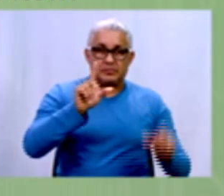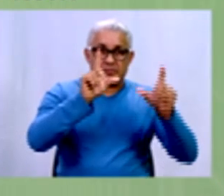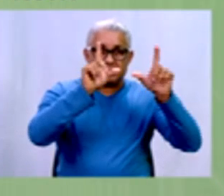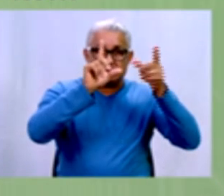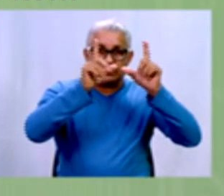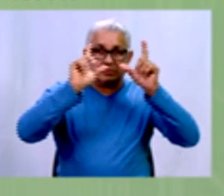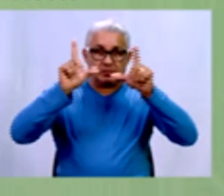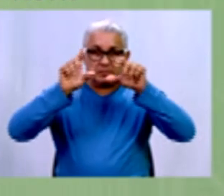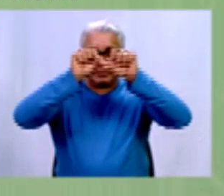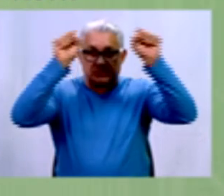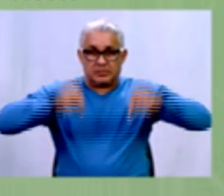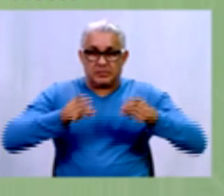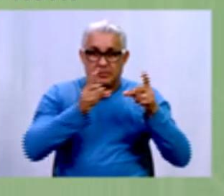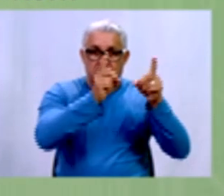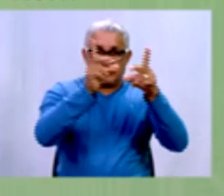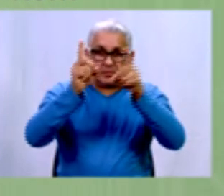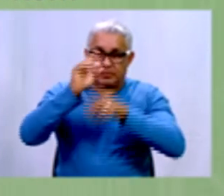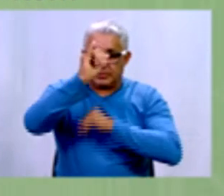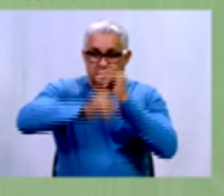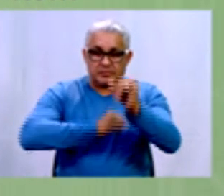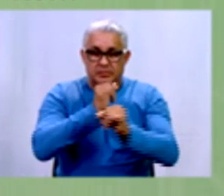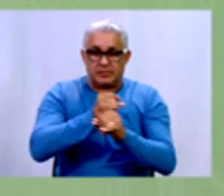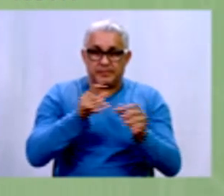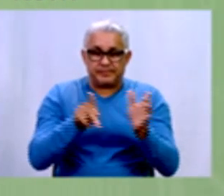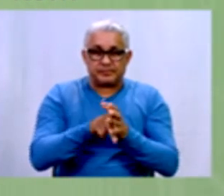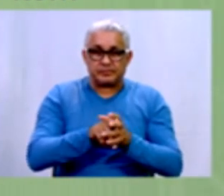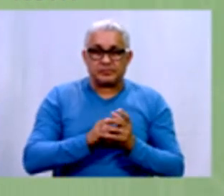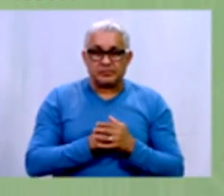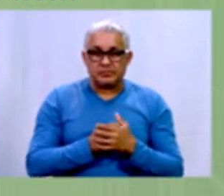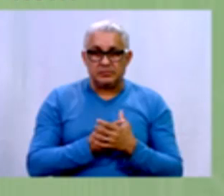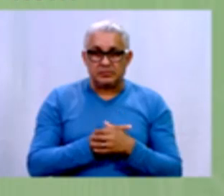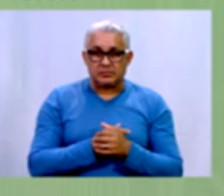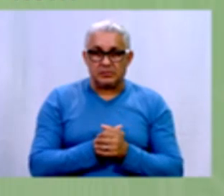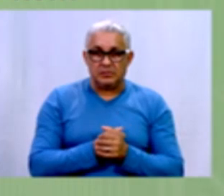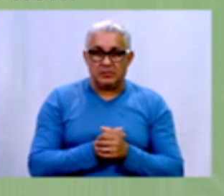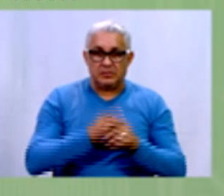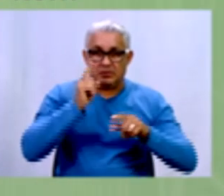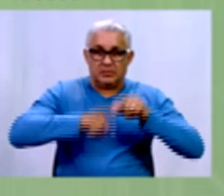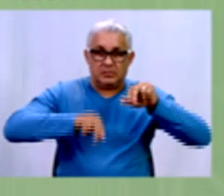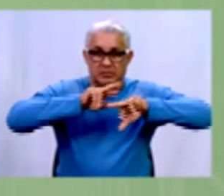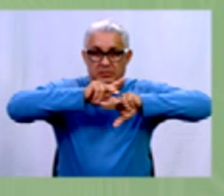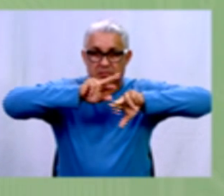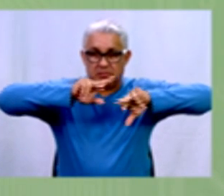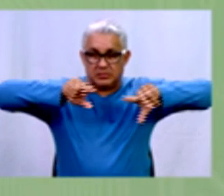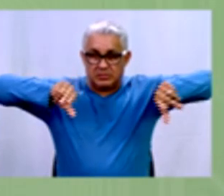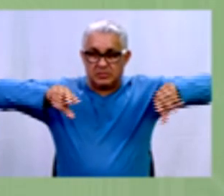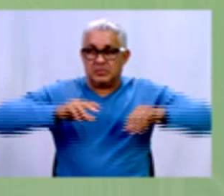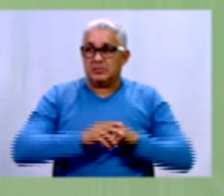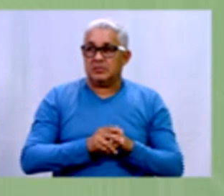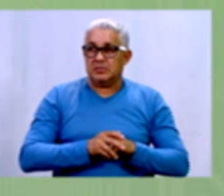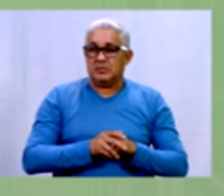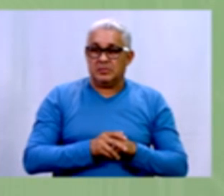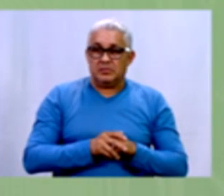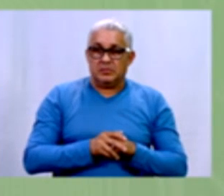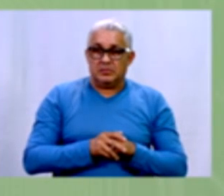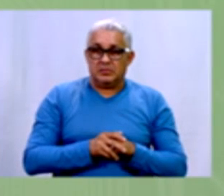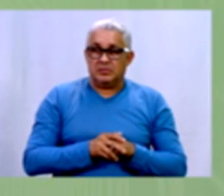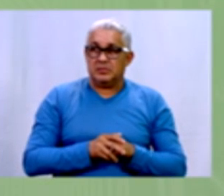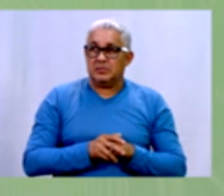de um sistema de vendas para a internet de produtos hortifruti-grangeiros.